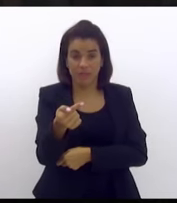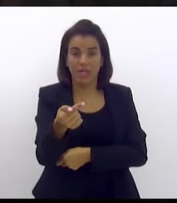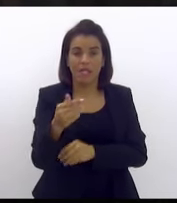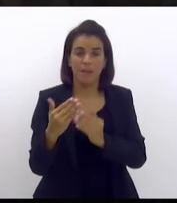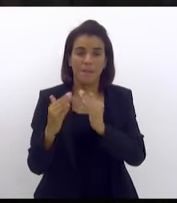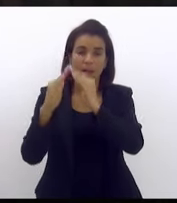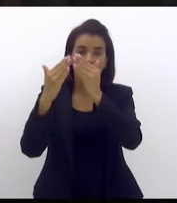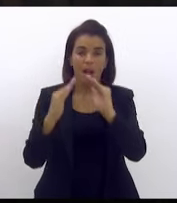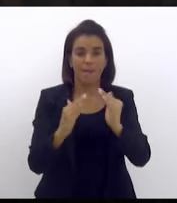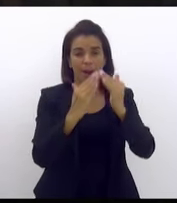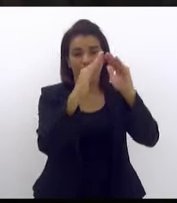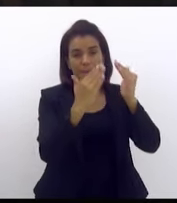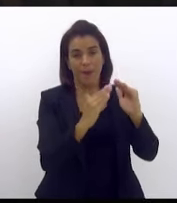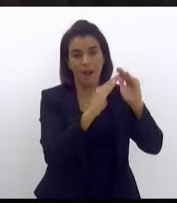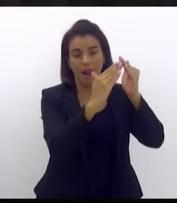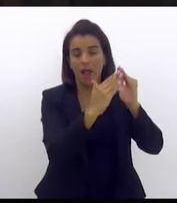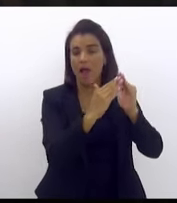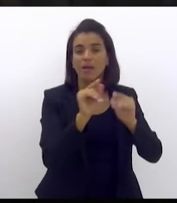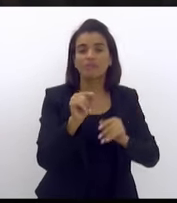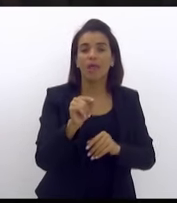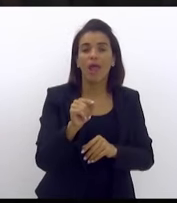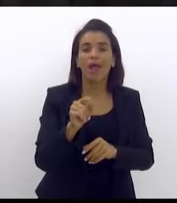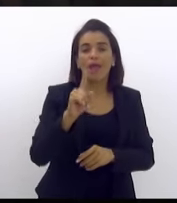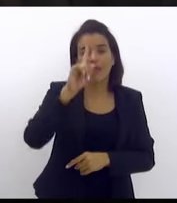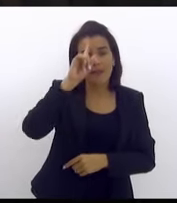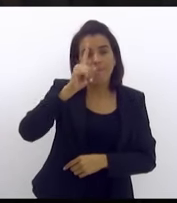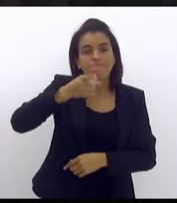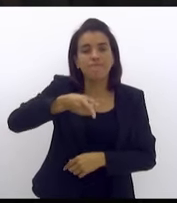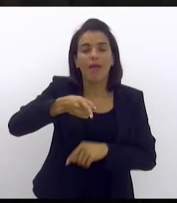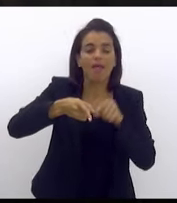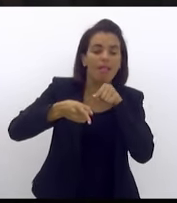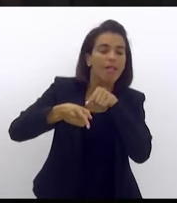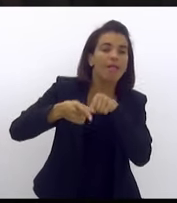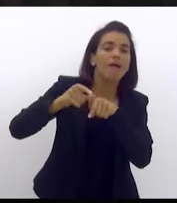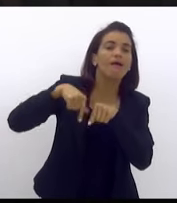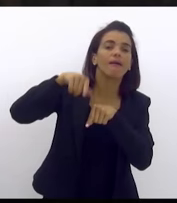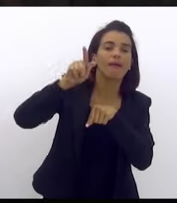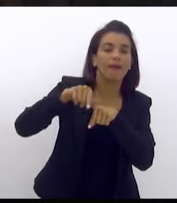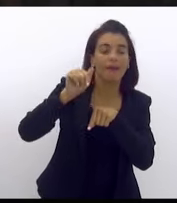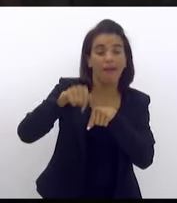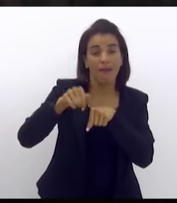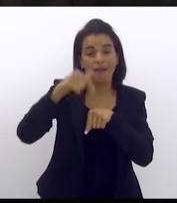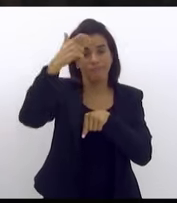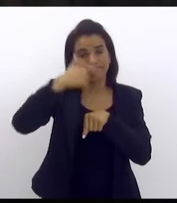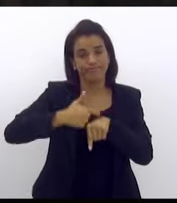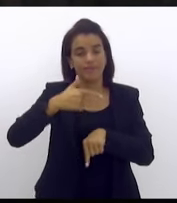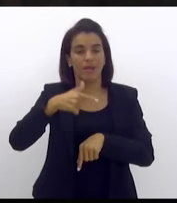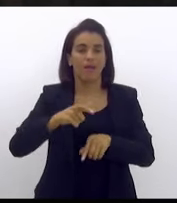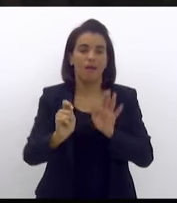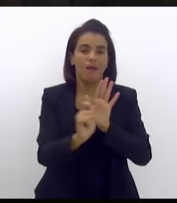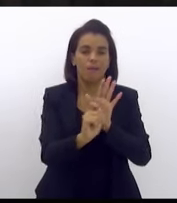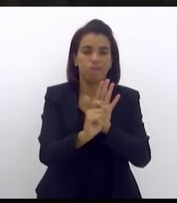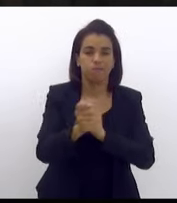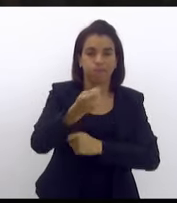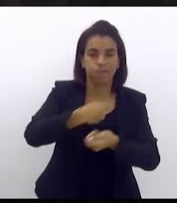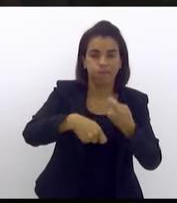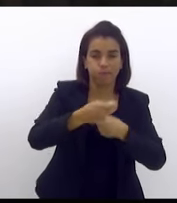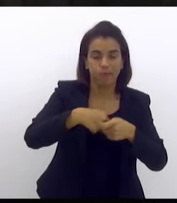na mão de narcotraficantes e milicianos. 80% dessas